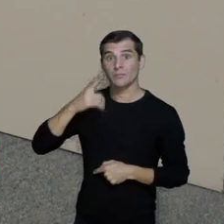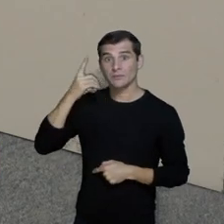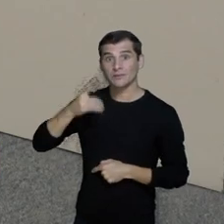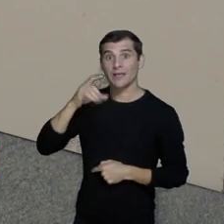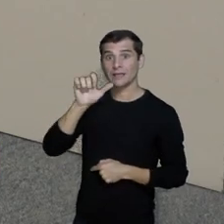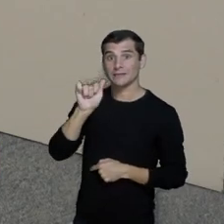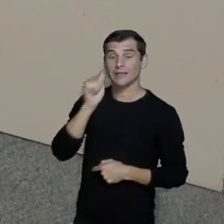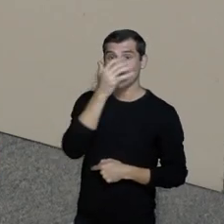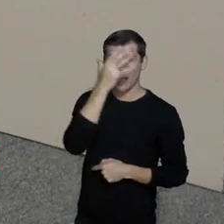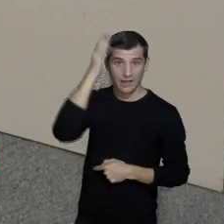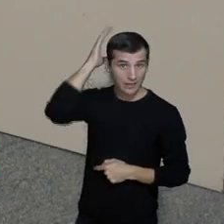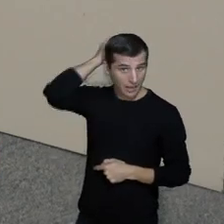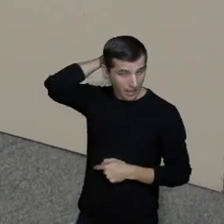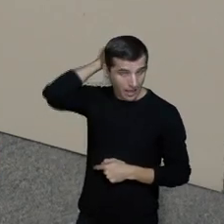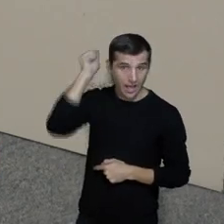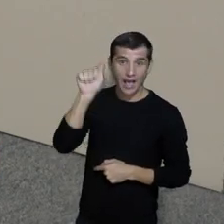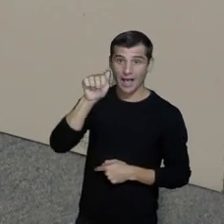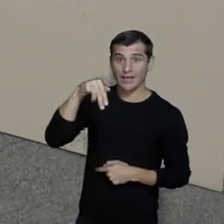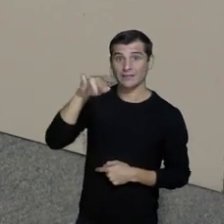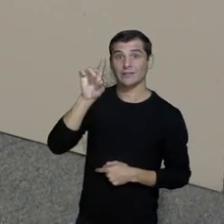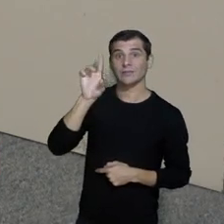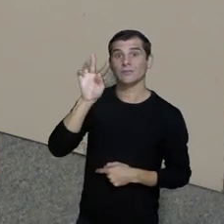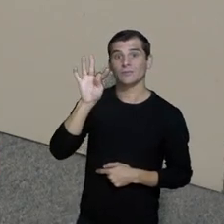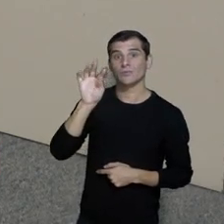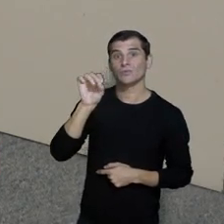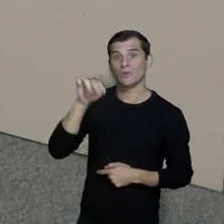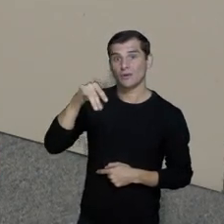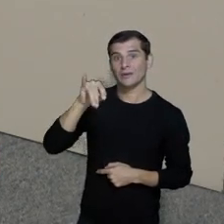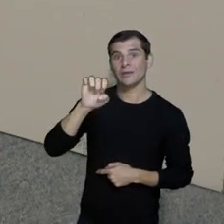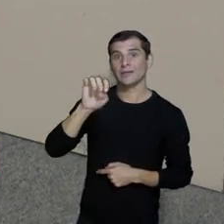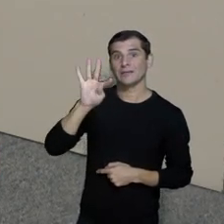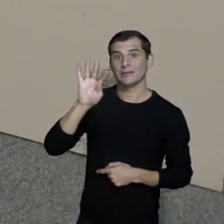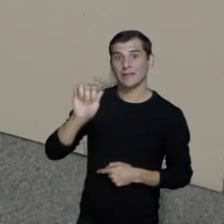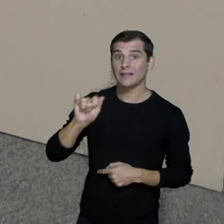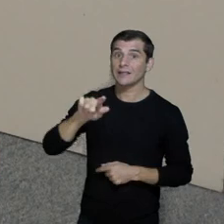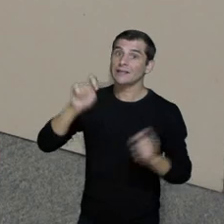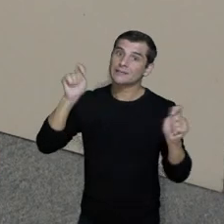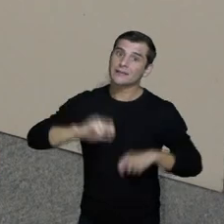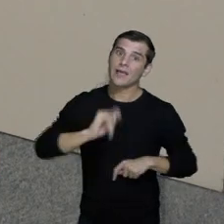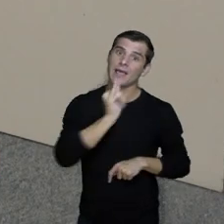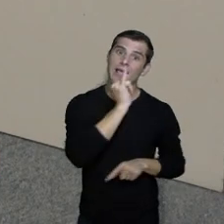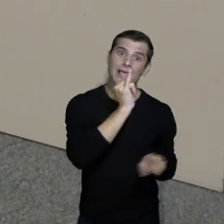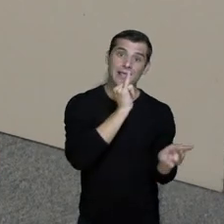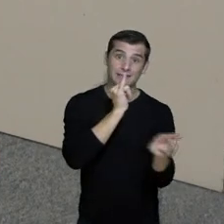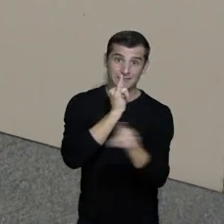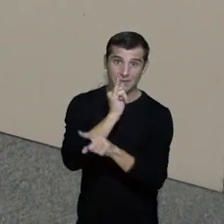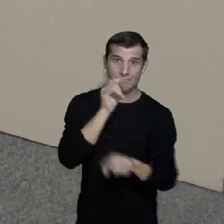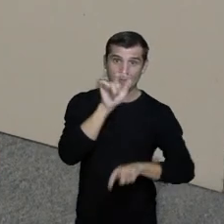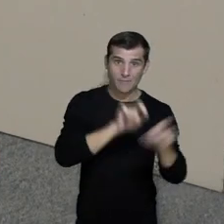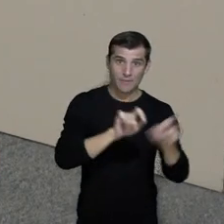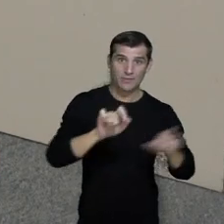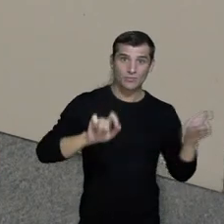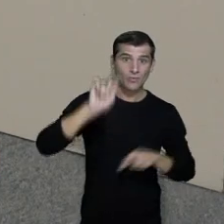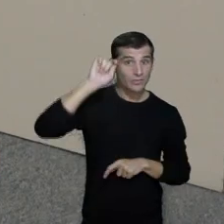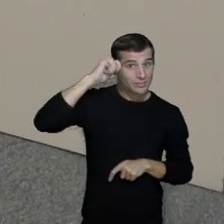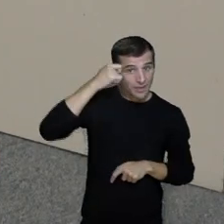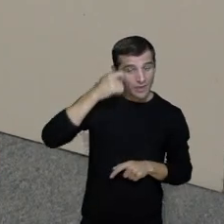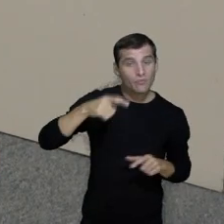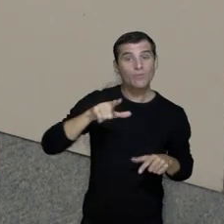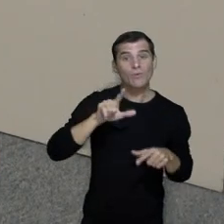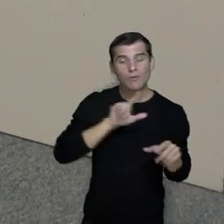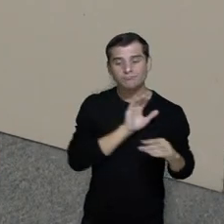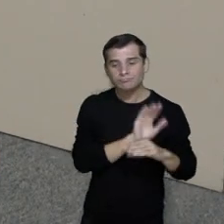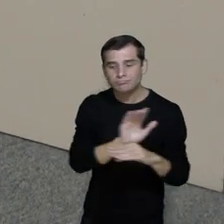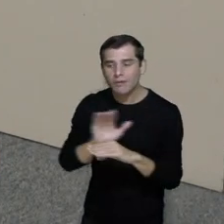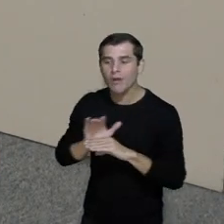então assim que a gente possa lincar os exemplos de negros que contribuem para Santa Catarina e que a